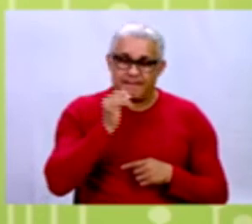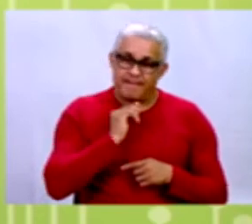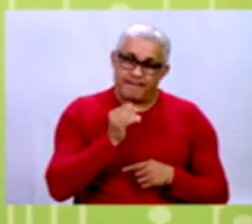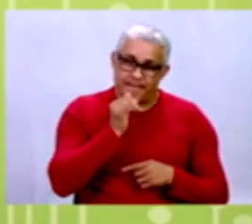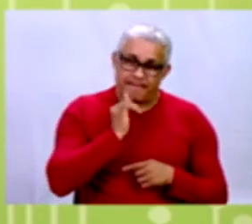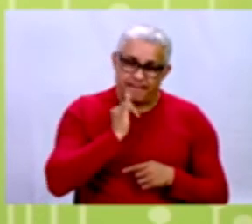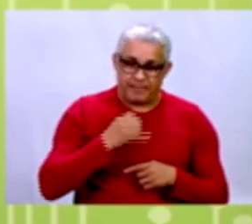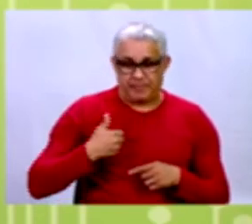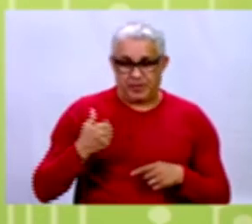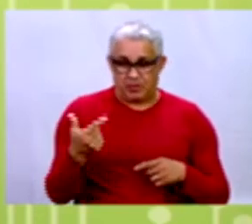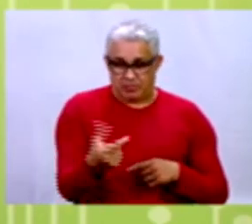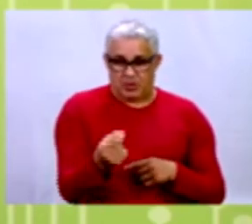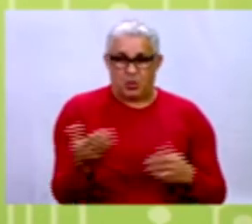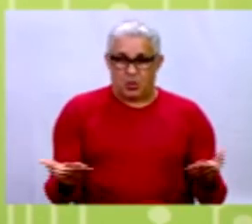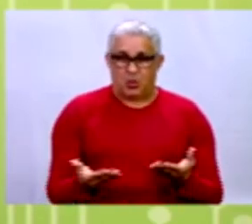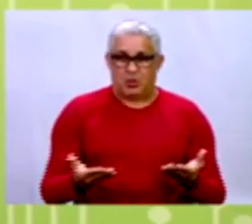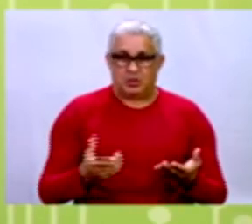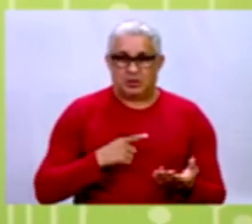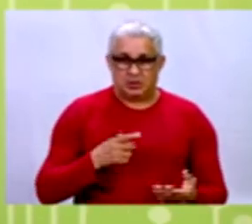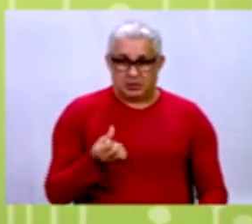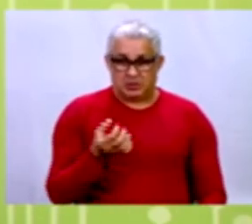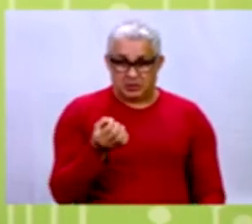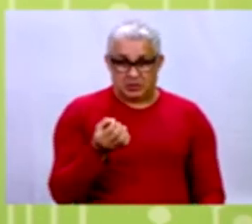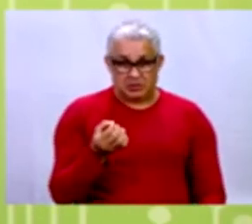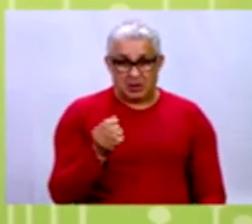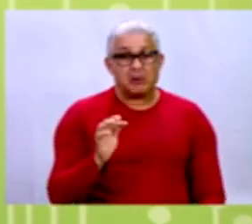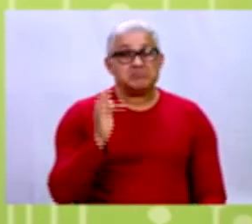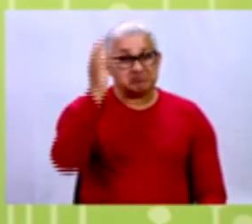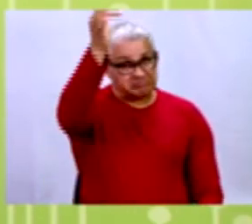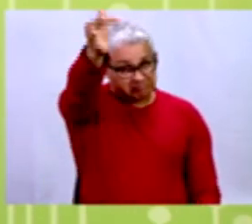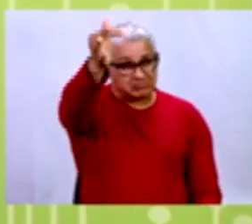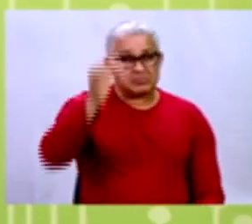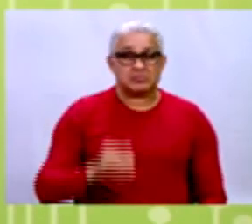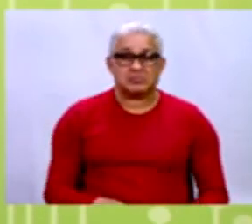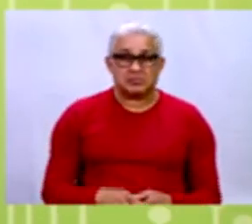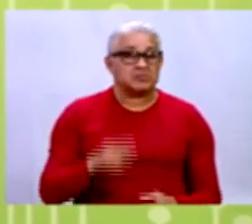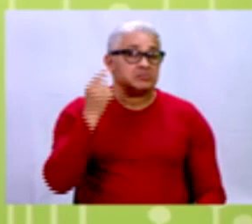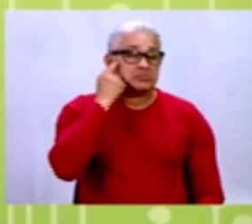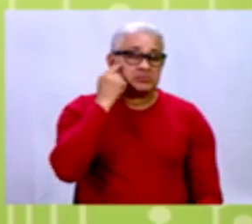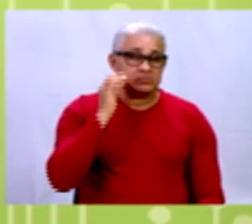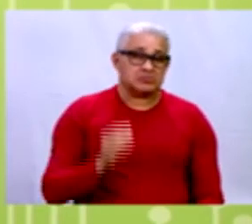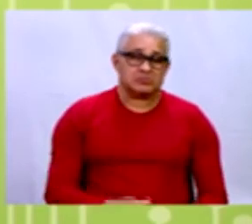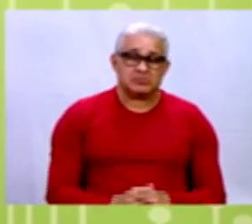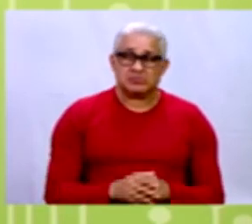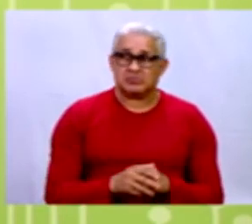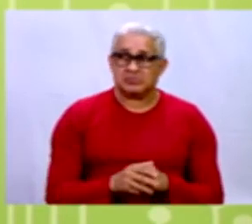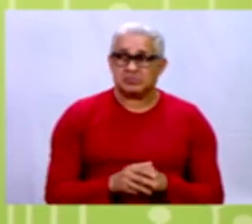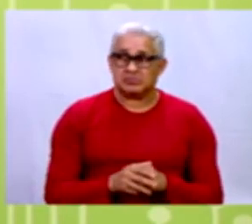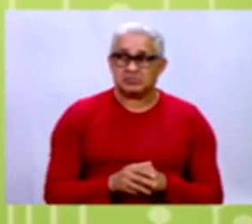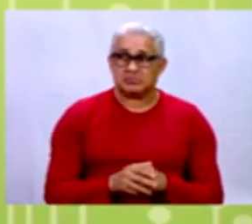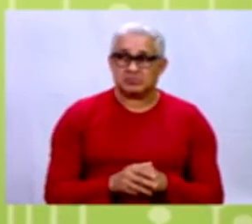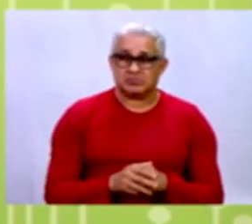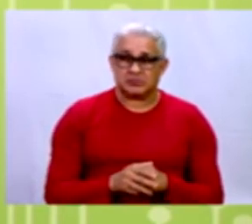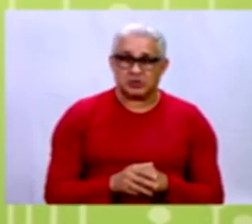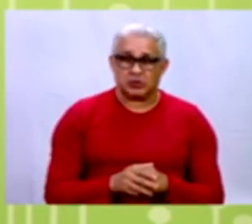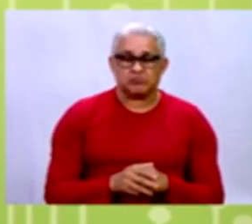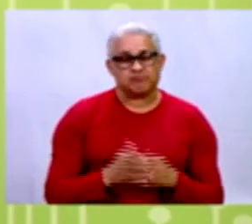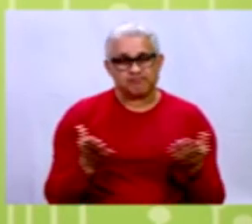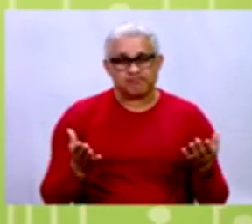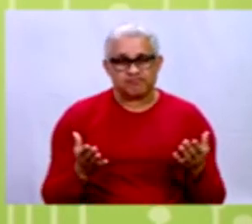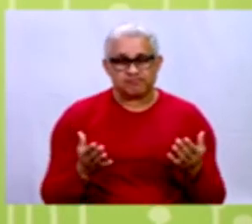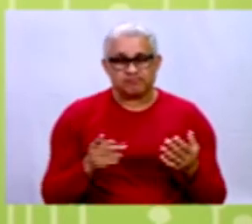está com 20 anos hoje, né? Vocês vão ter 60 anos um dia. Então, você imagina, se você, eu vou ser fiel a